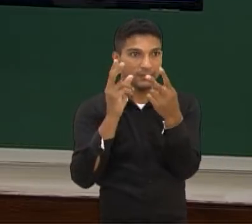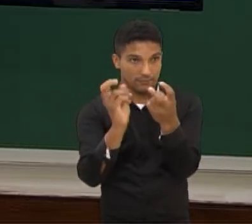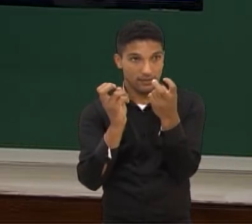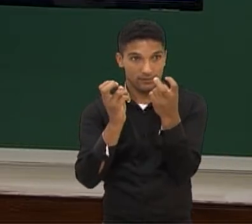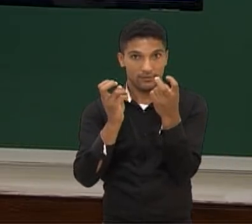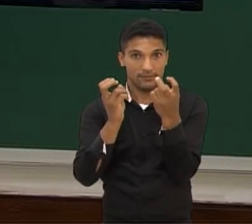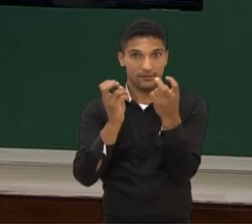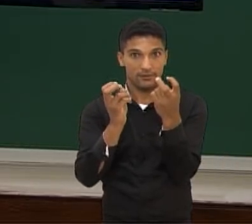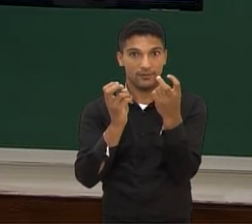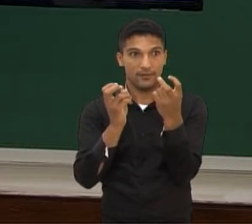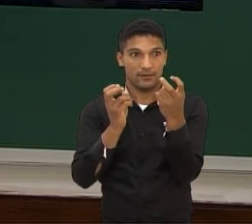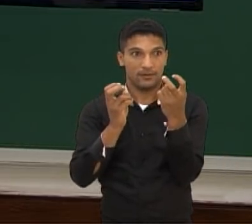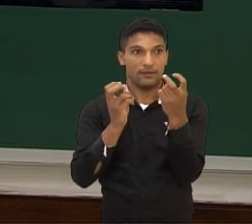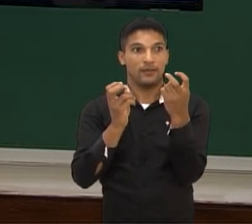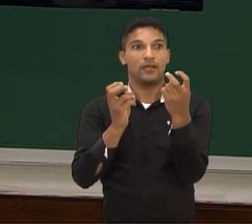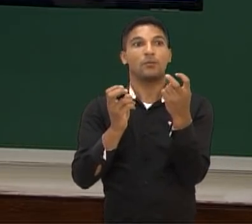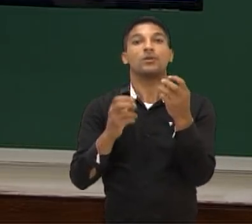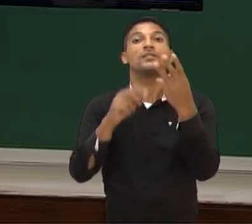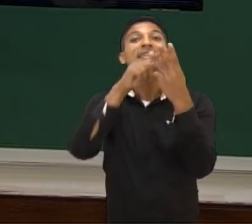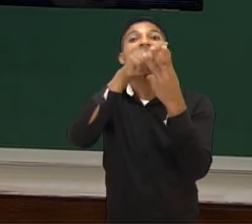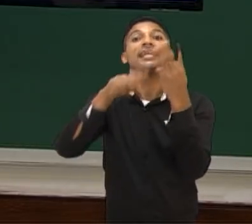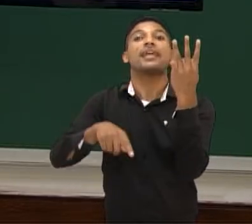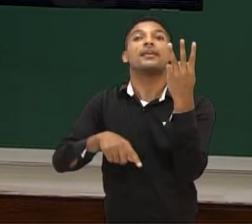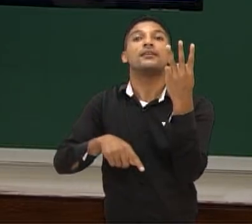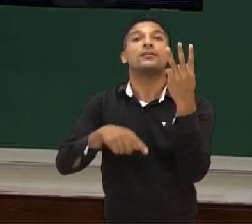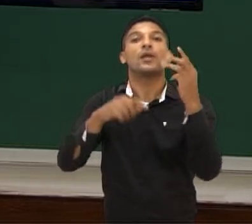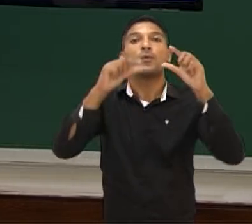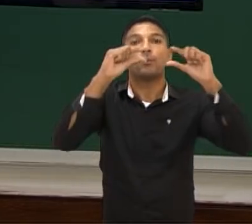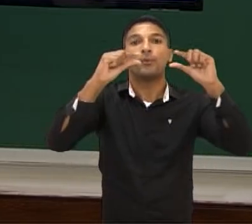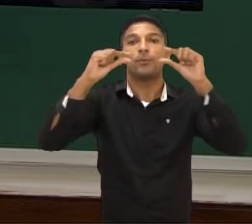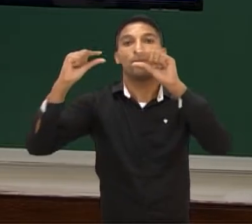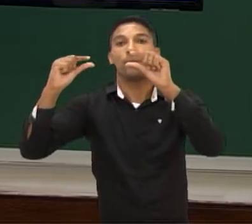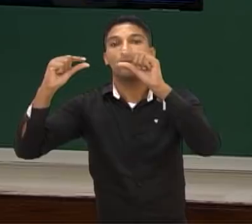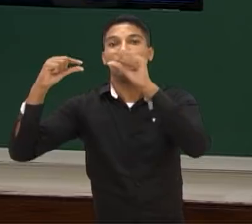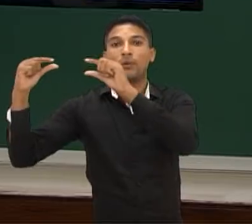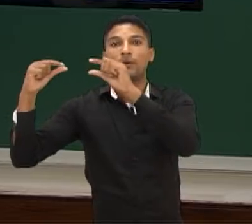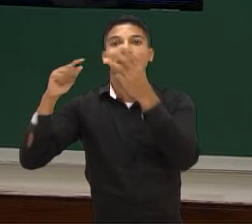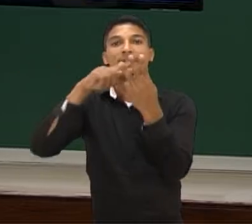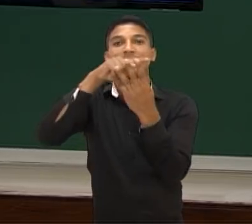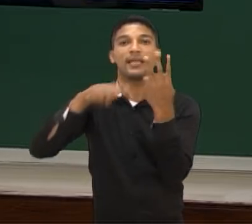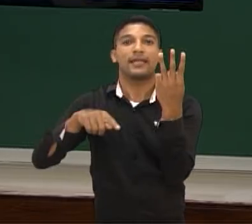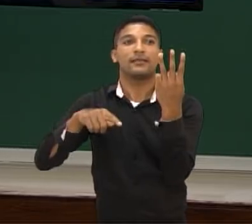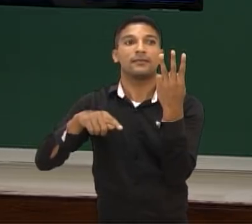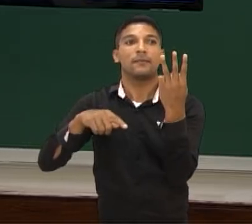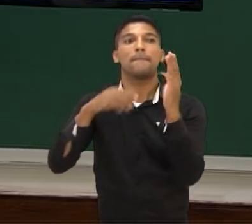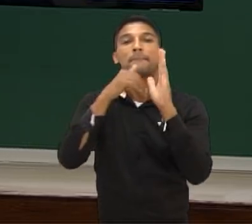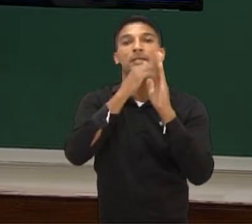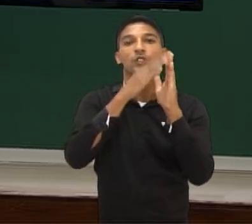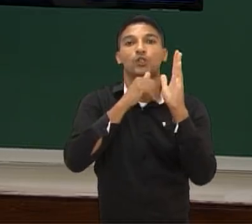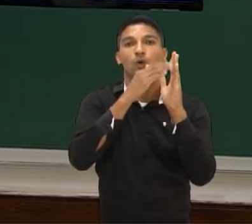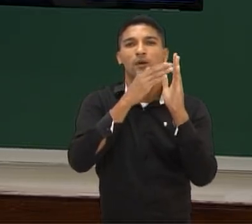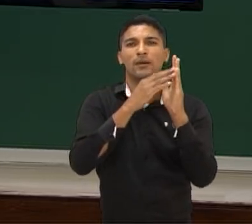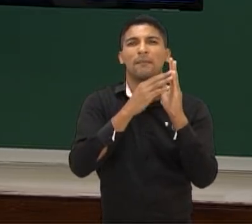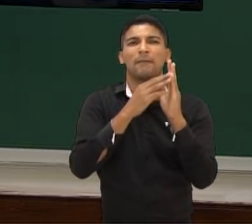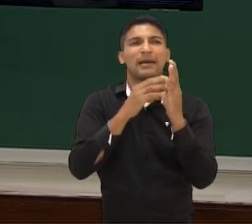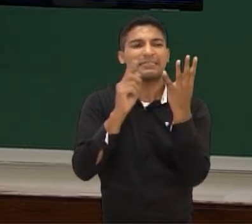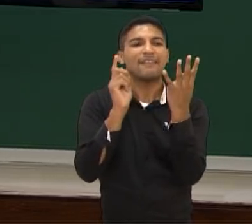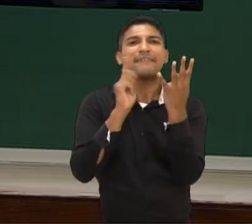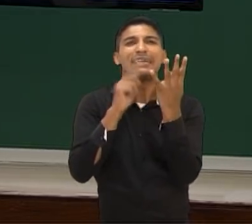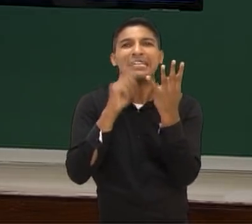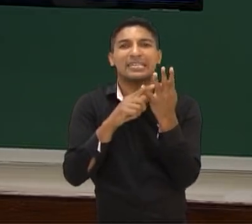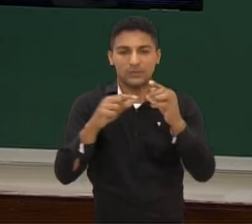uma parte pintada. Eu tive 3 partes pintadas. Certo? Mas na última parte, o que aconteceu aqui? Eu pintei